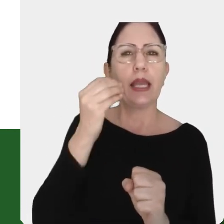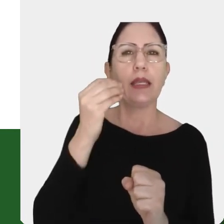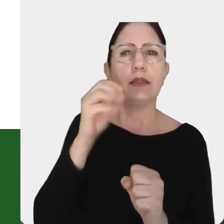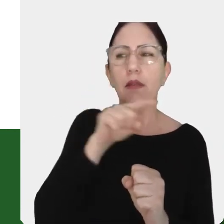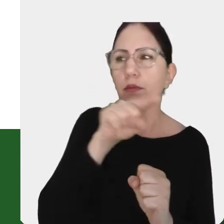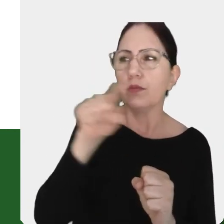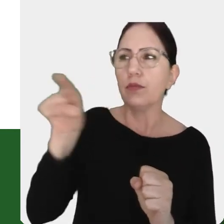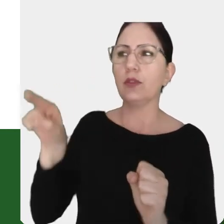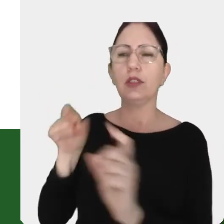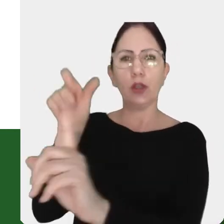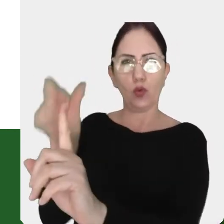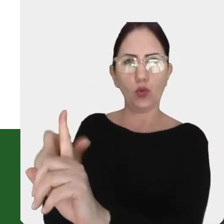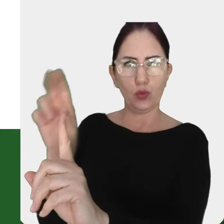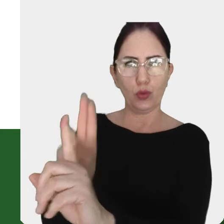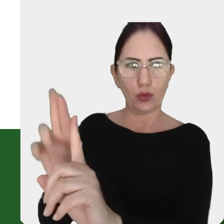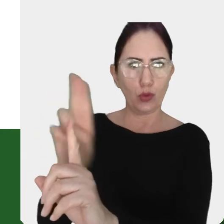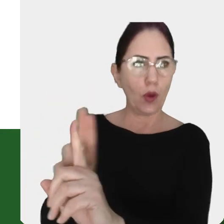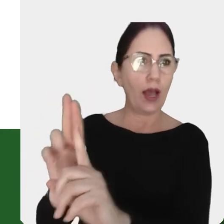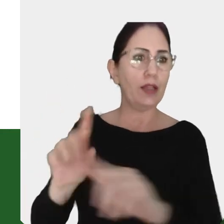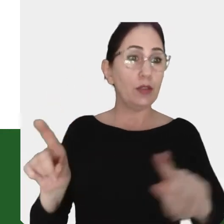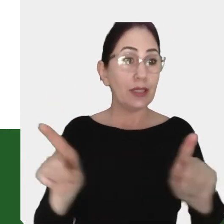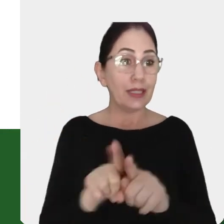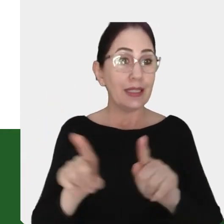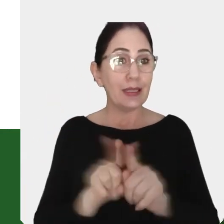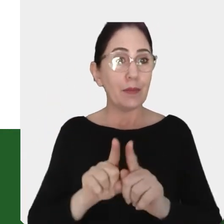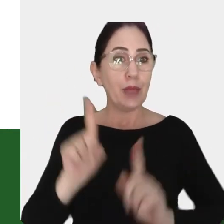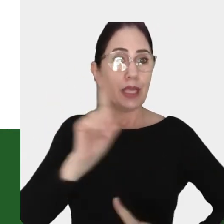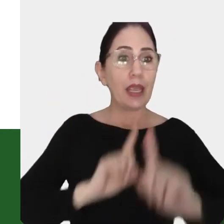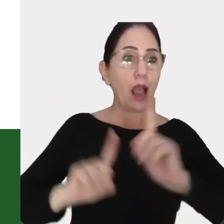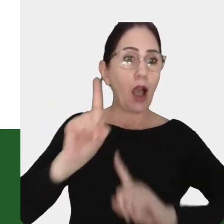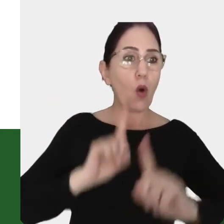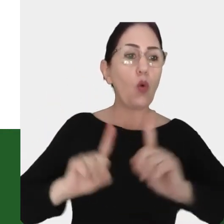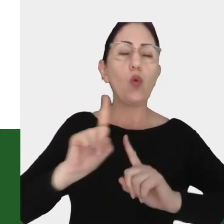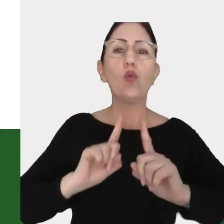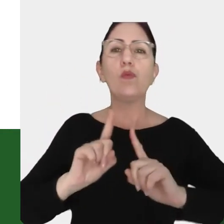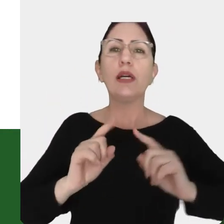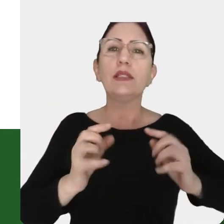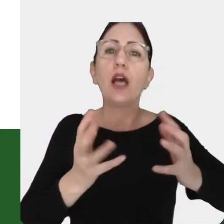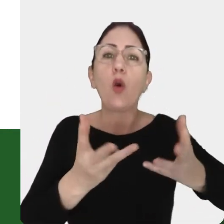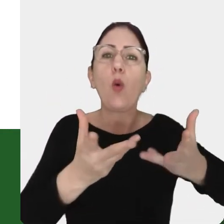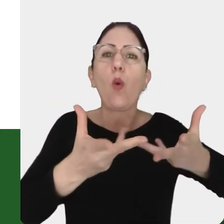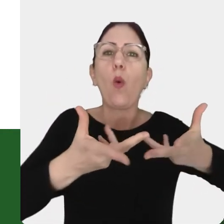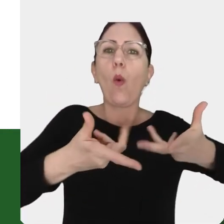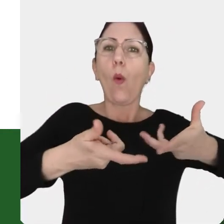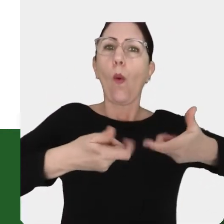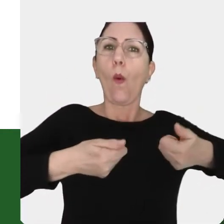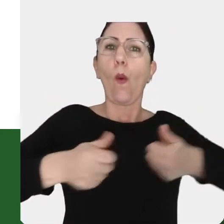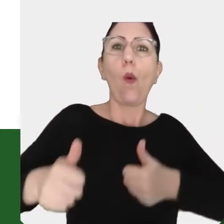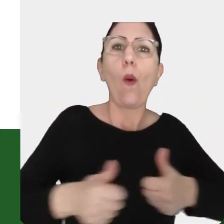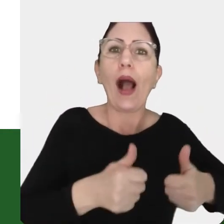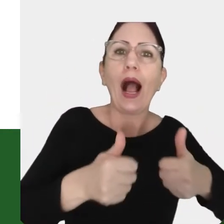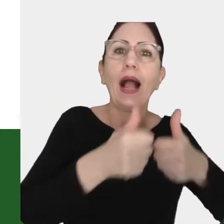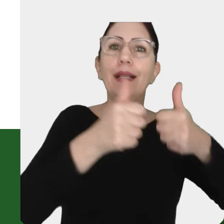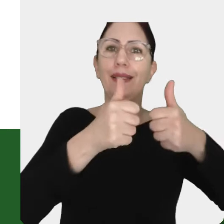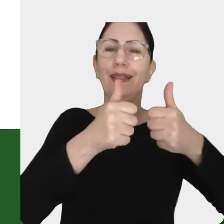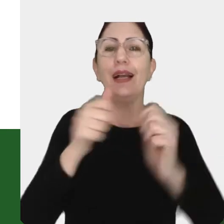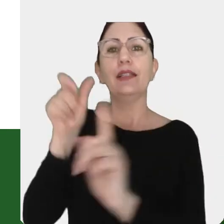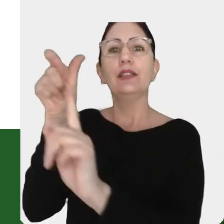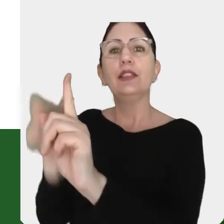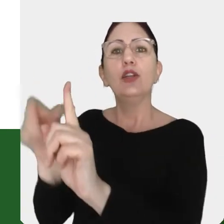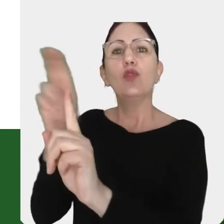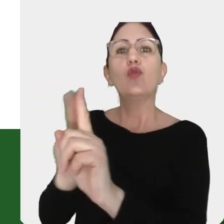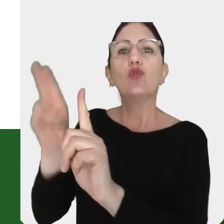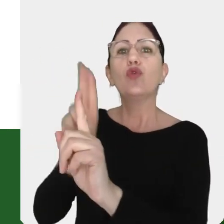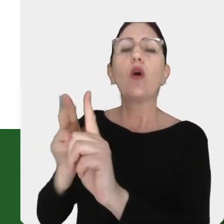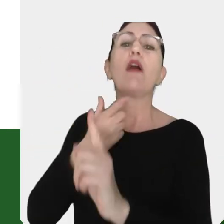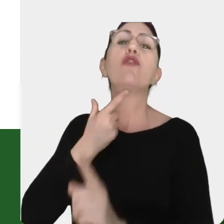contabilizar, né, sobre a usabilidade, e algumas mais qualitativas, sobre as preferências, as